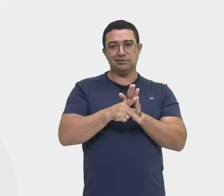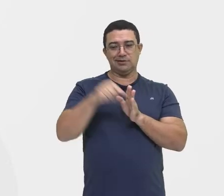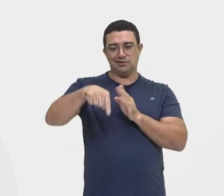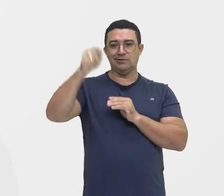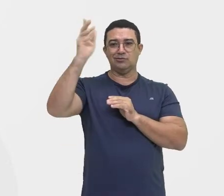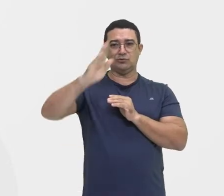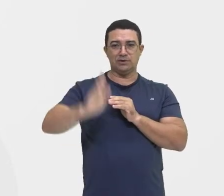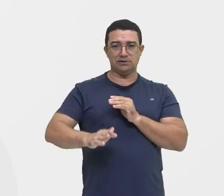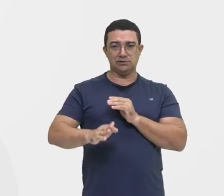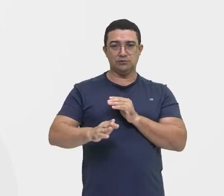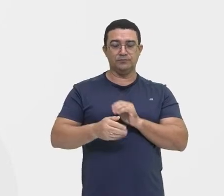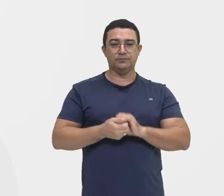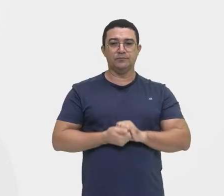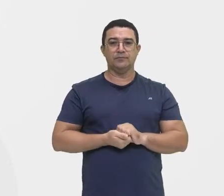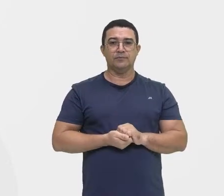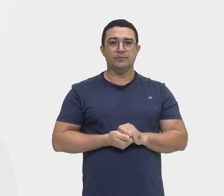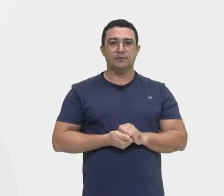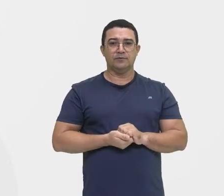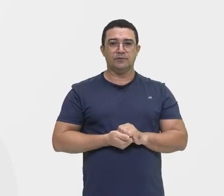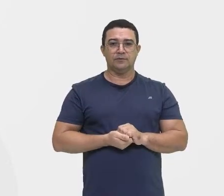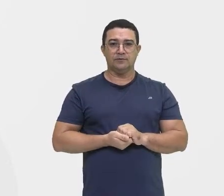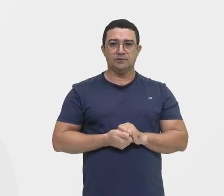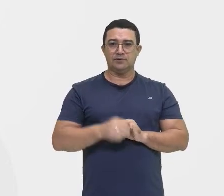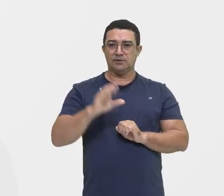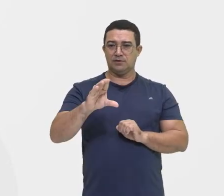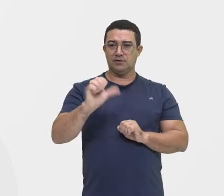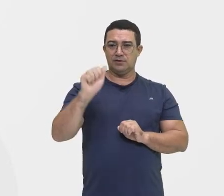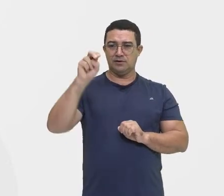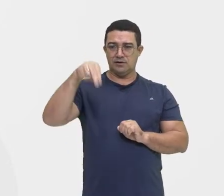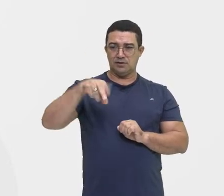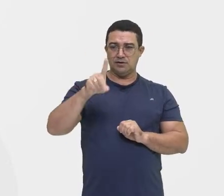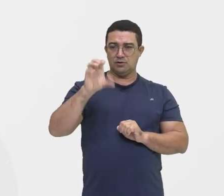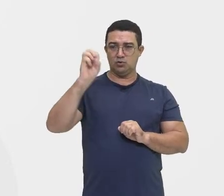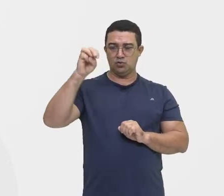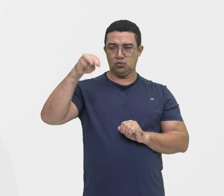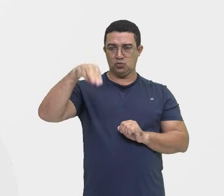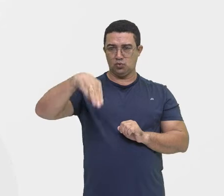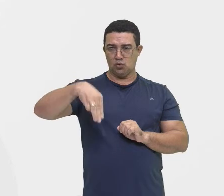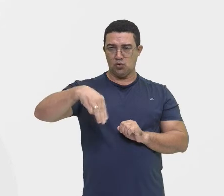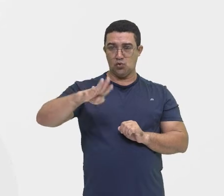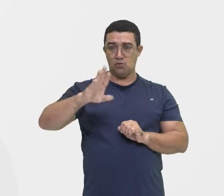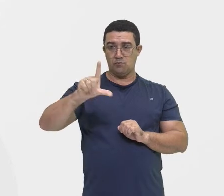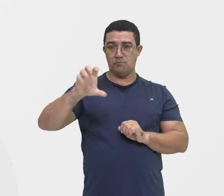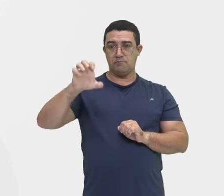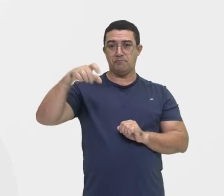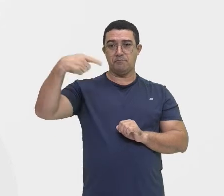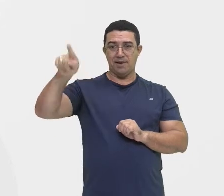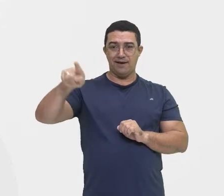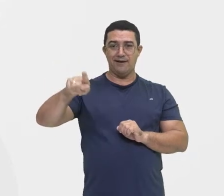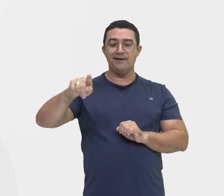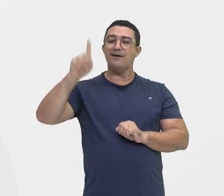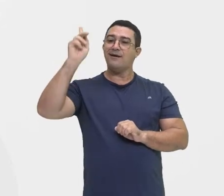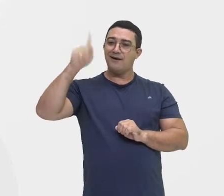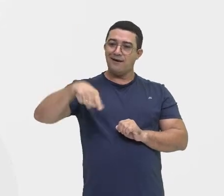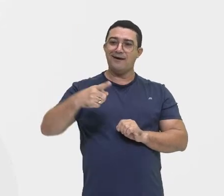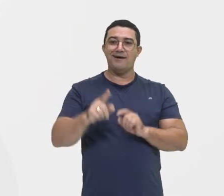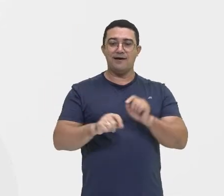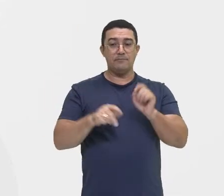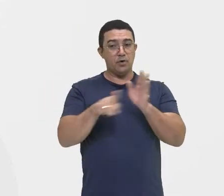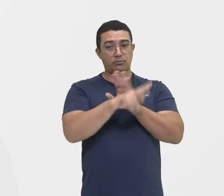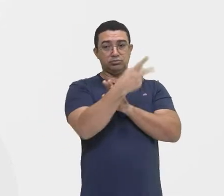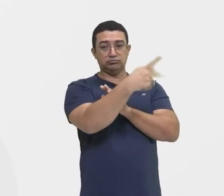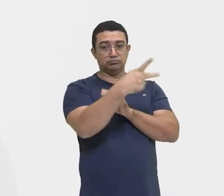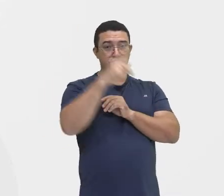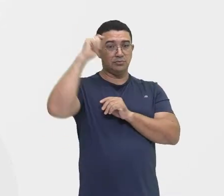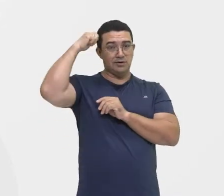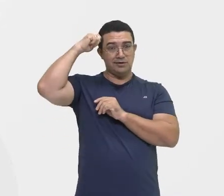O candomblé consiste no culto aos orixás da cultura iorubá, enquanto a umbanda é uma